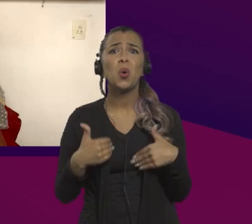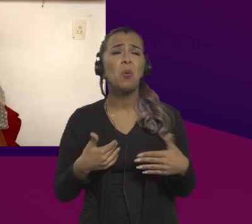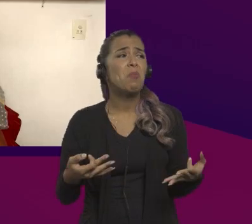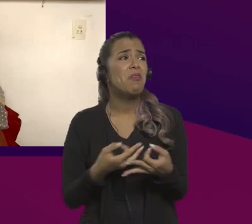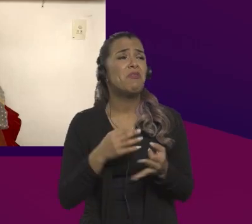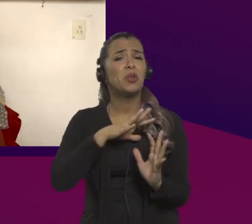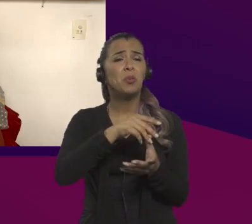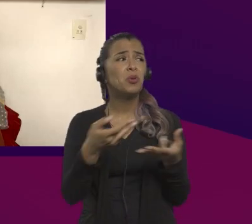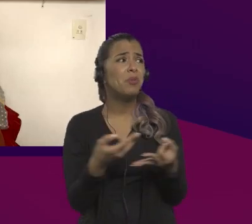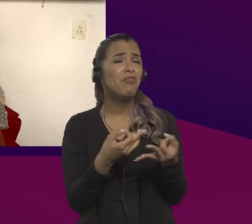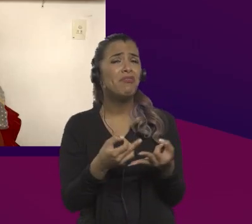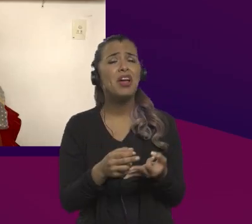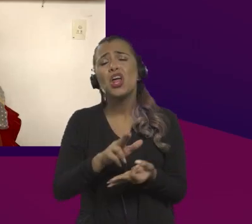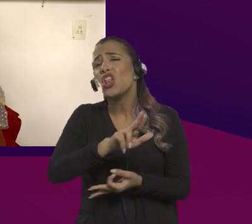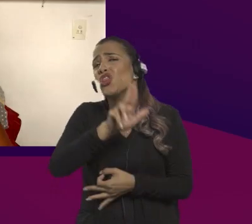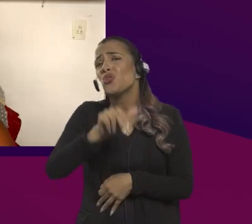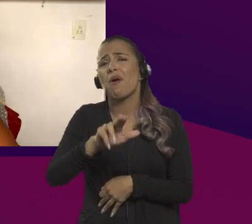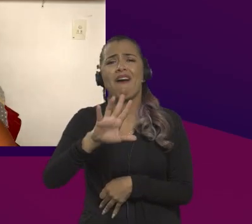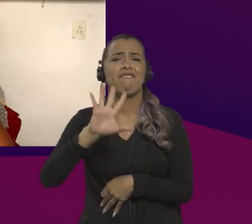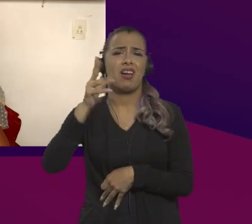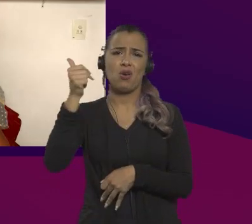galera. Dani.